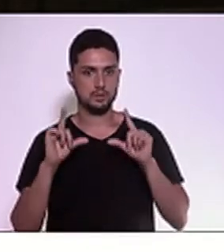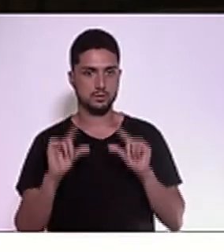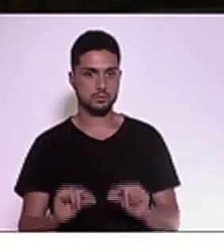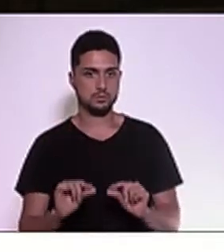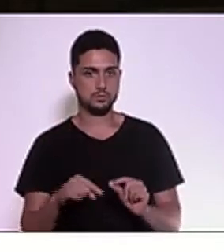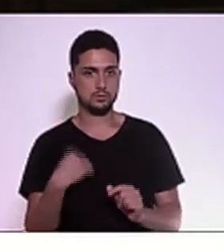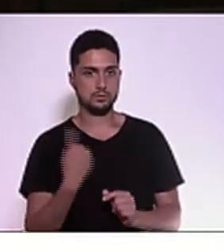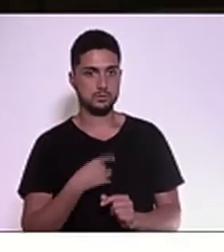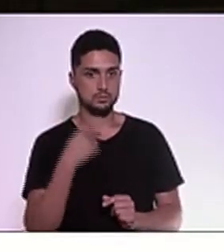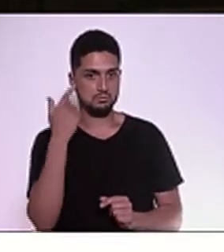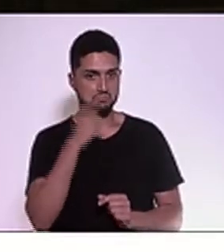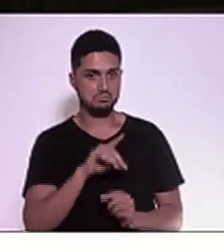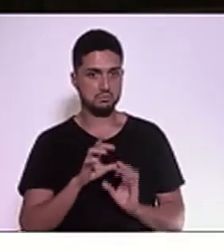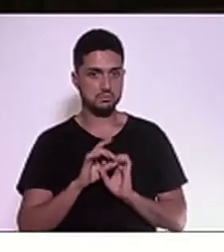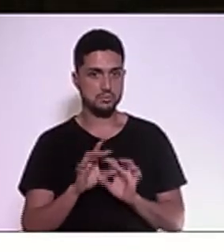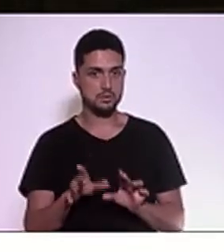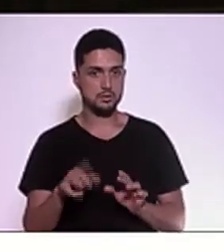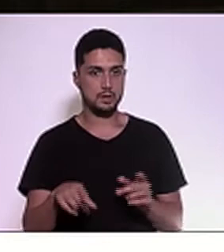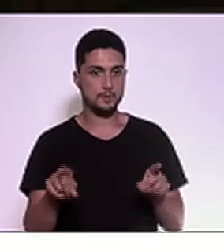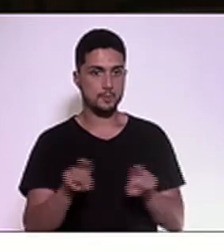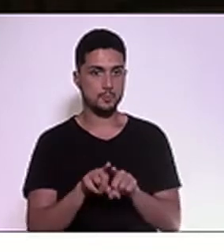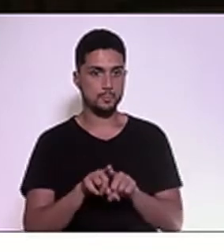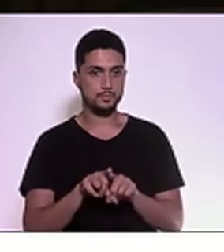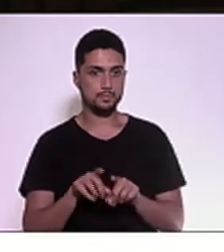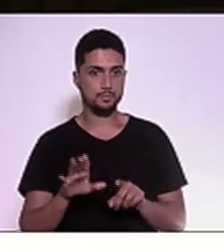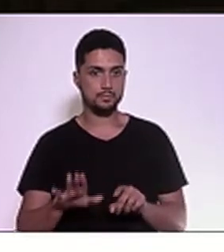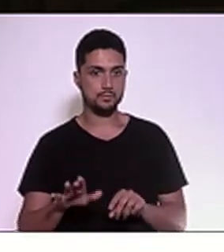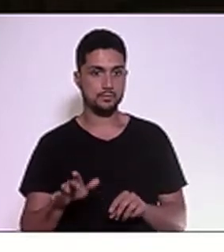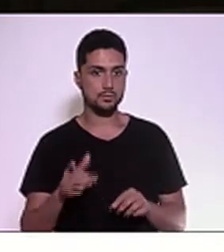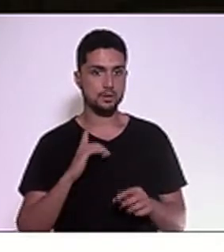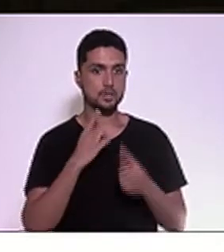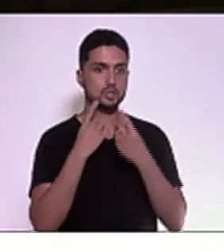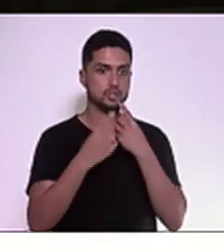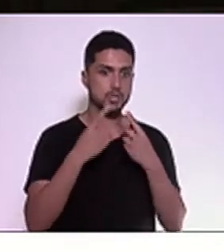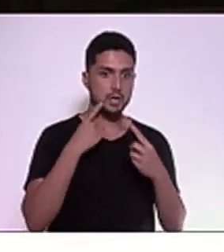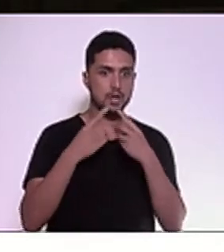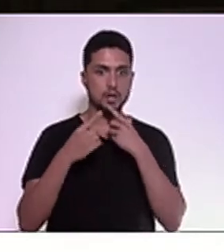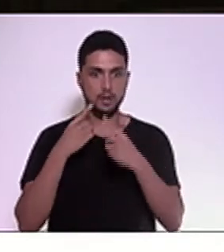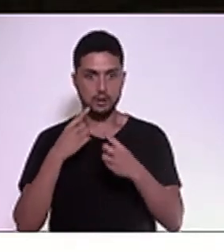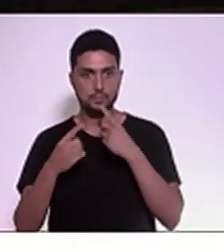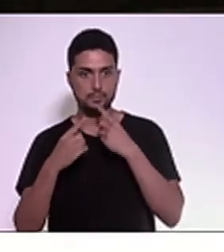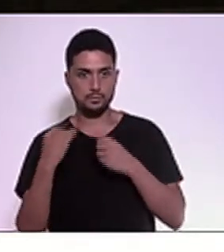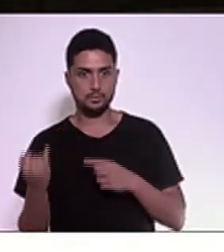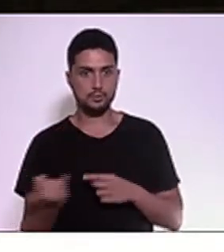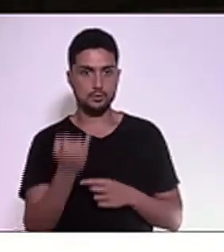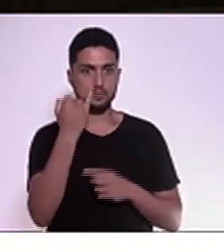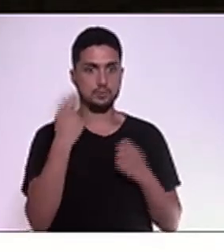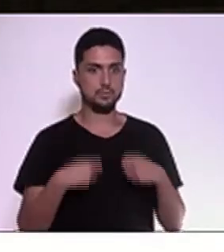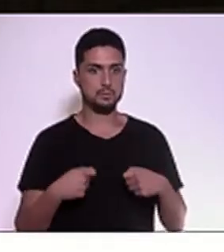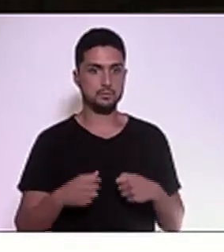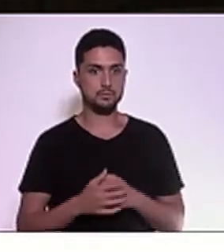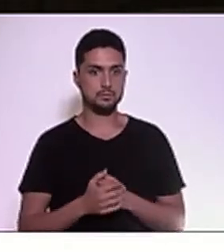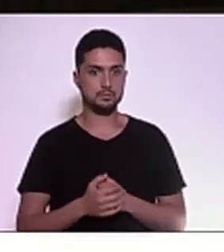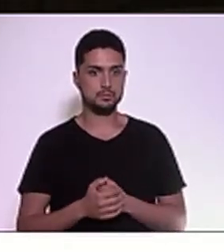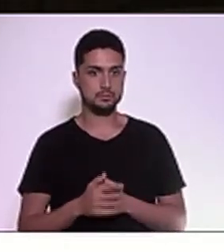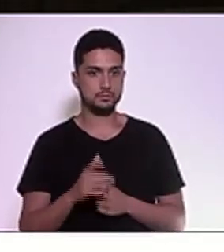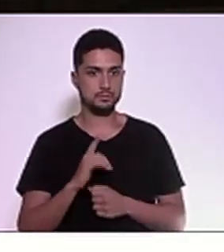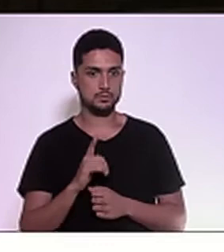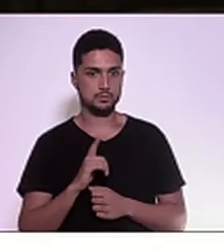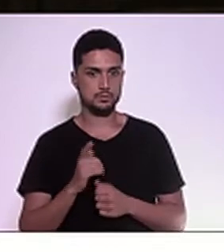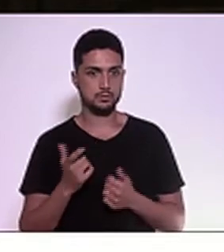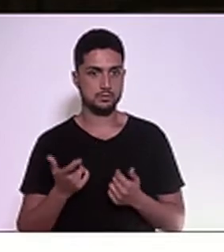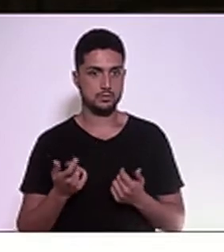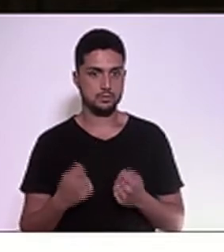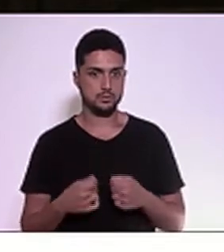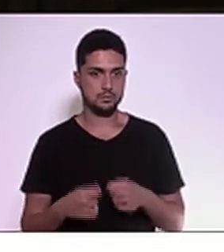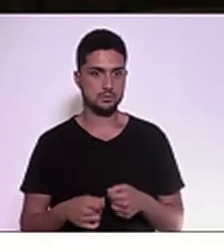Ainda que a gente produza um acordo desse sentido, eu acho que tem diálogo para isso, tem abertura de diálogo para isso, ainda assim, isto teria que ser